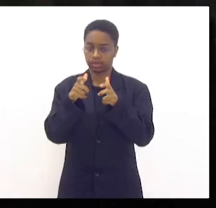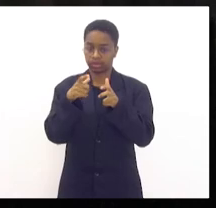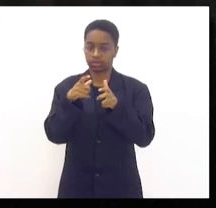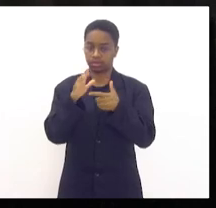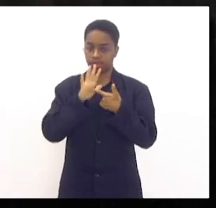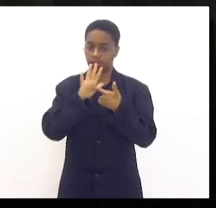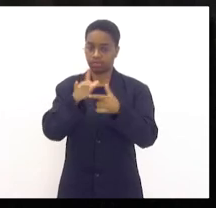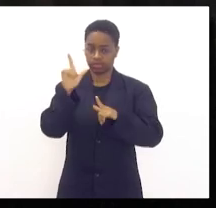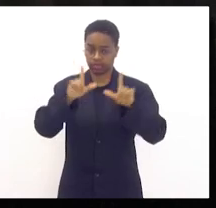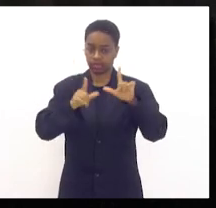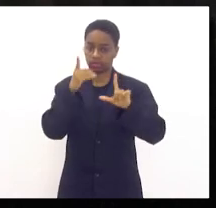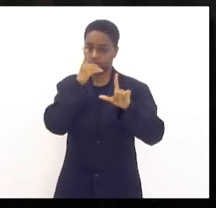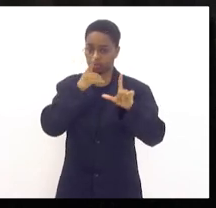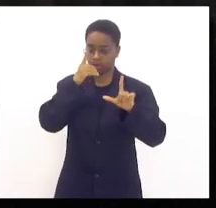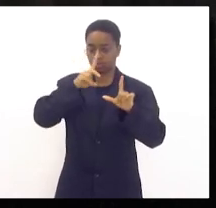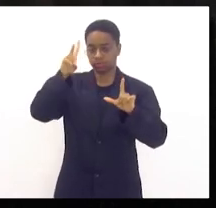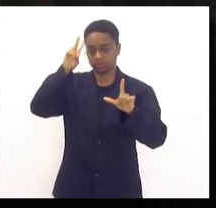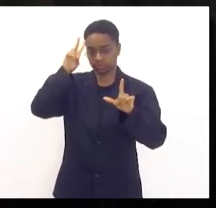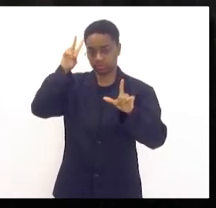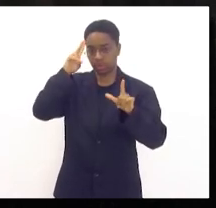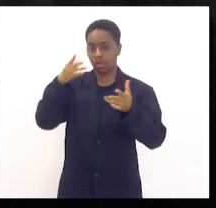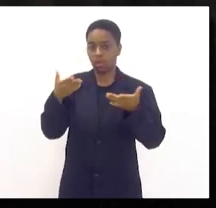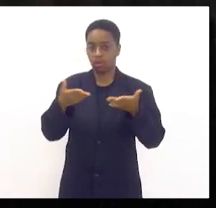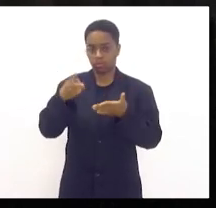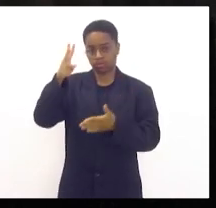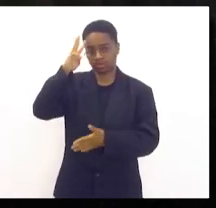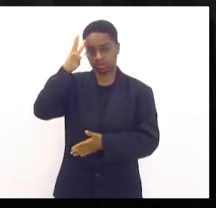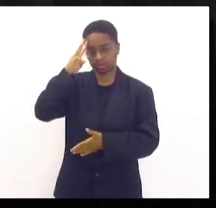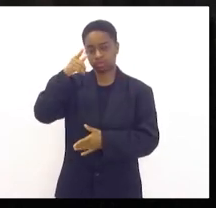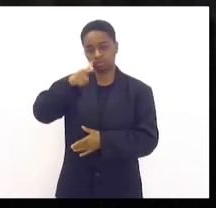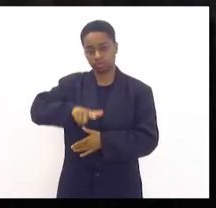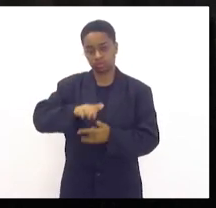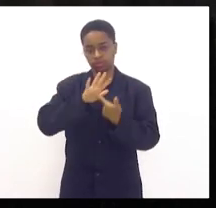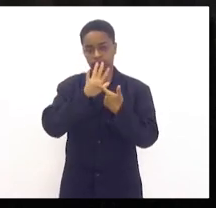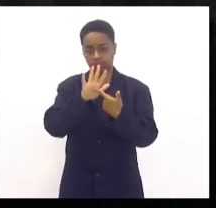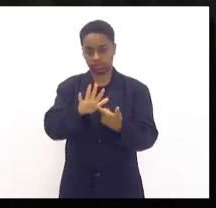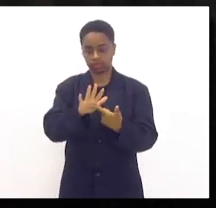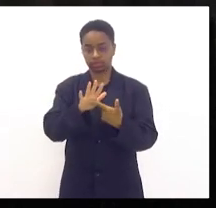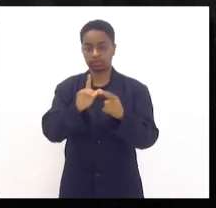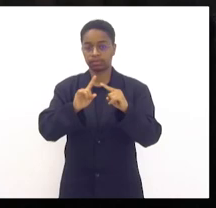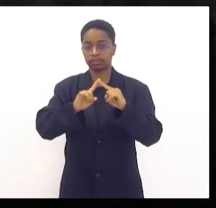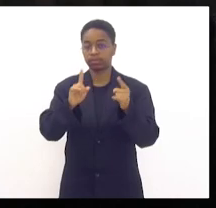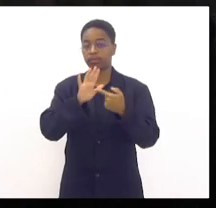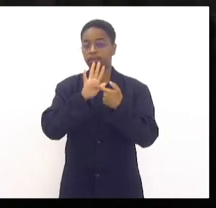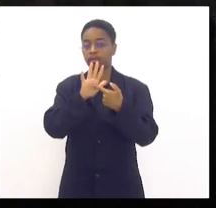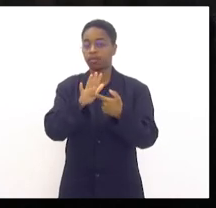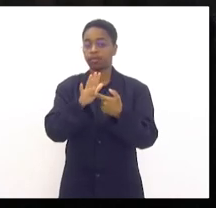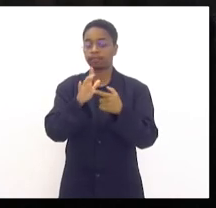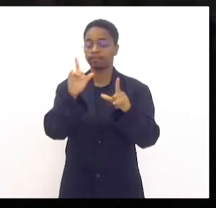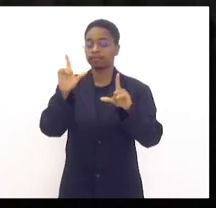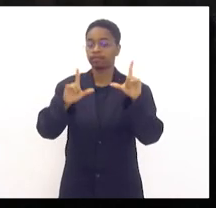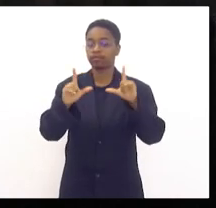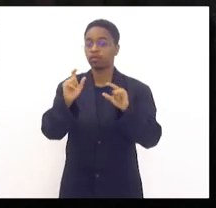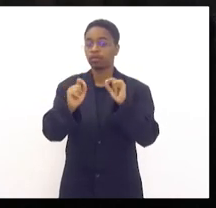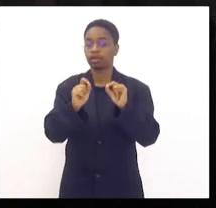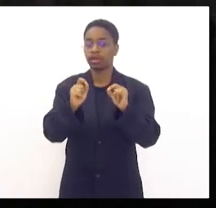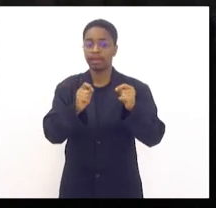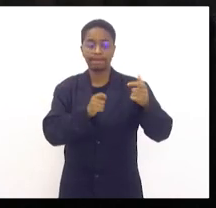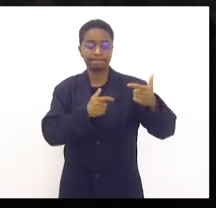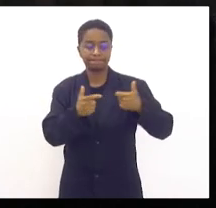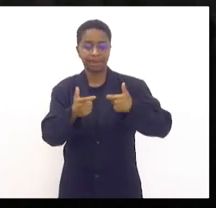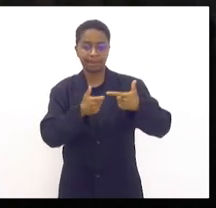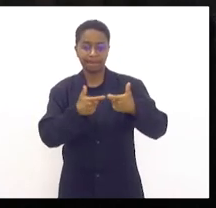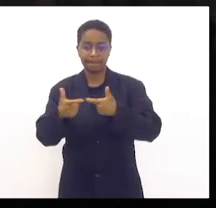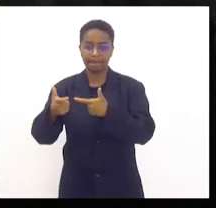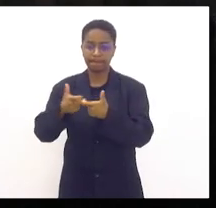na televisão domingo, segunda, hoje terça-feira de novo, e só passa na televisão, nos noticiários, a guerra que